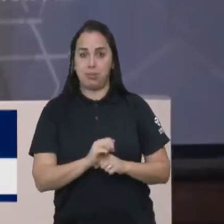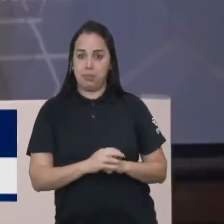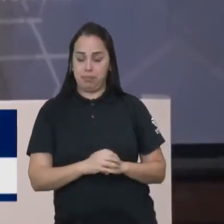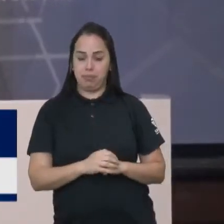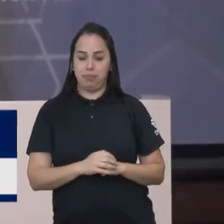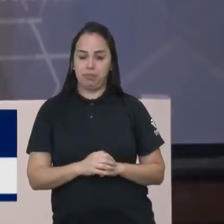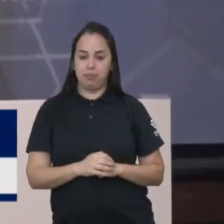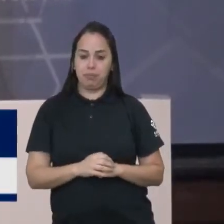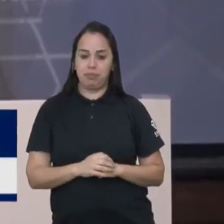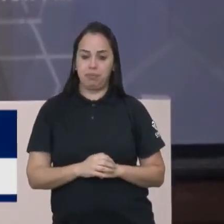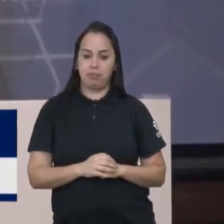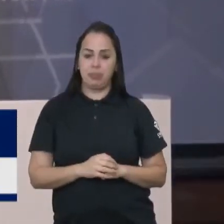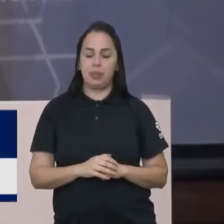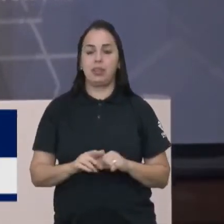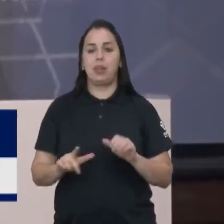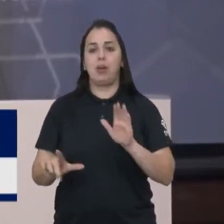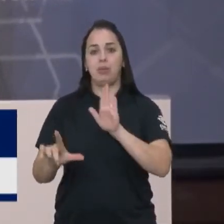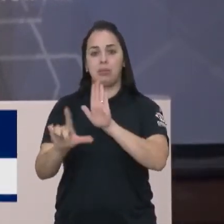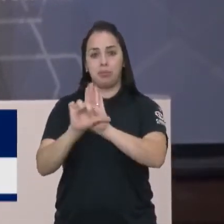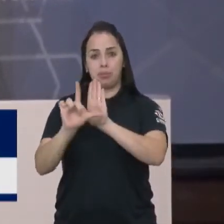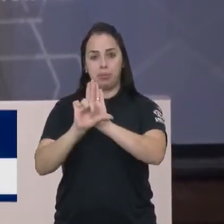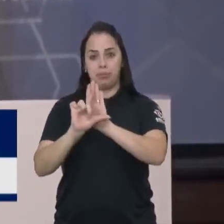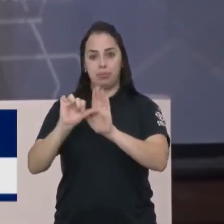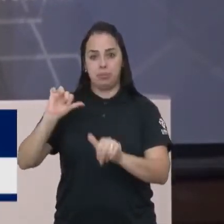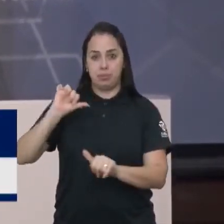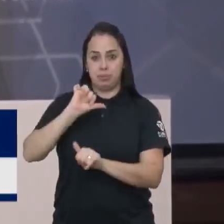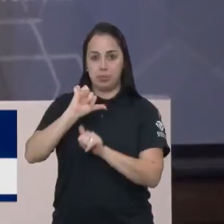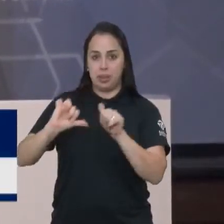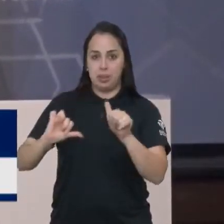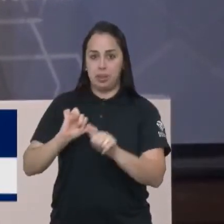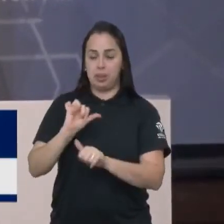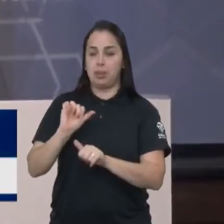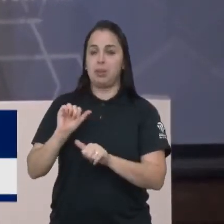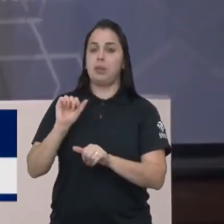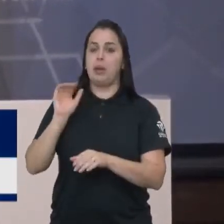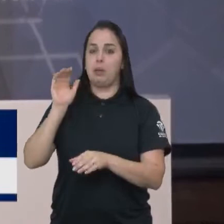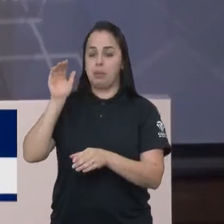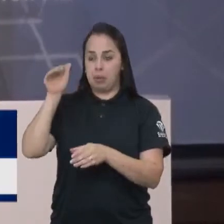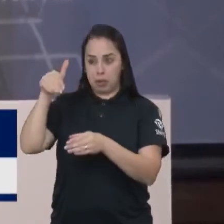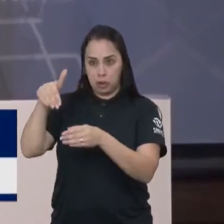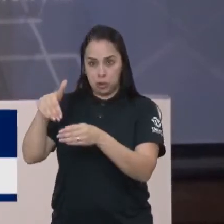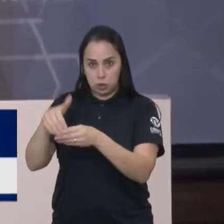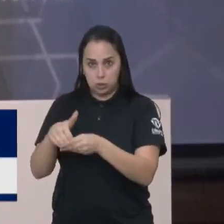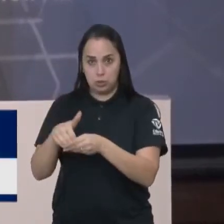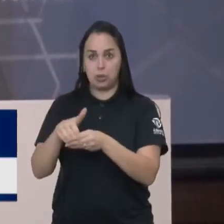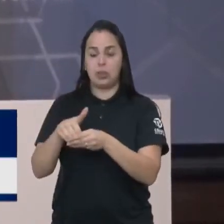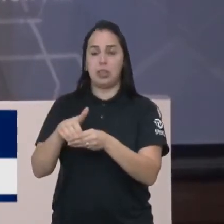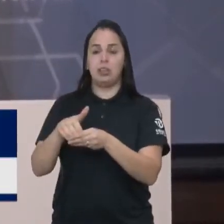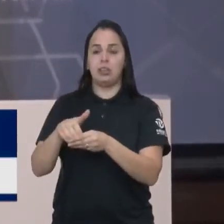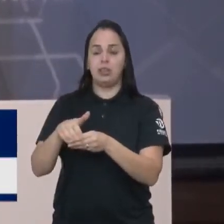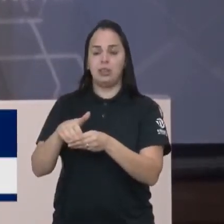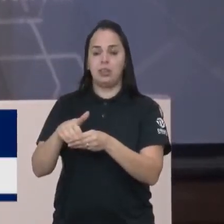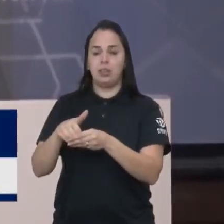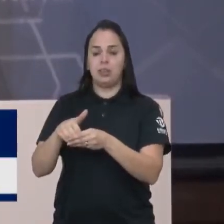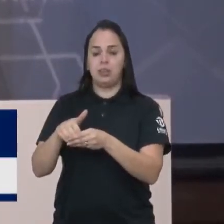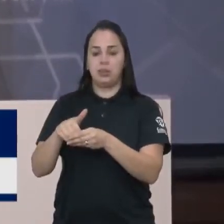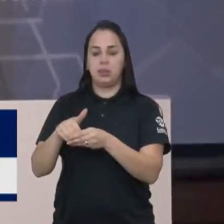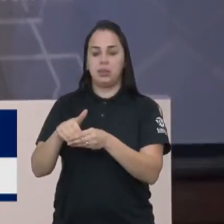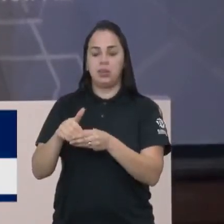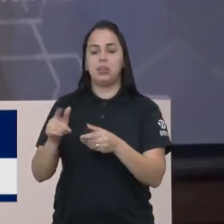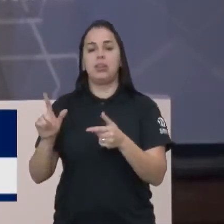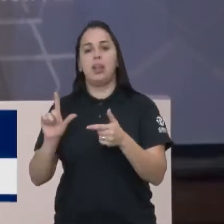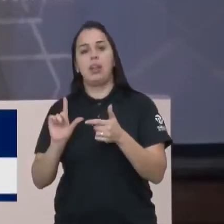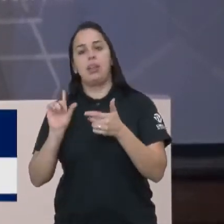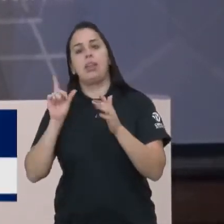Com a mudança da legislação estadual, pudemos eleger Joaquim Bevilacqua, que substituído por José